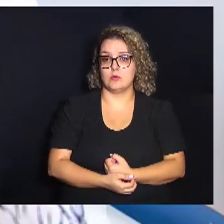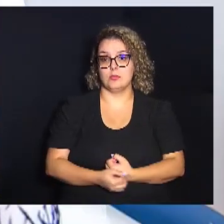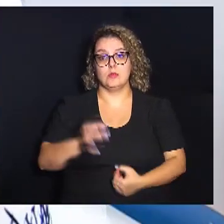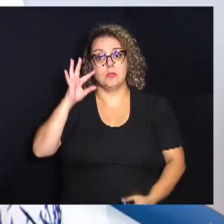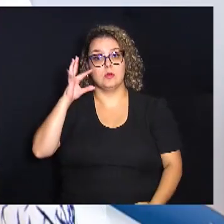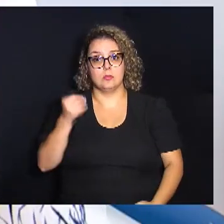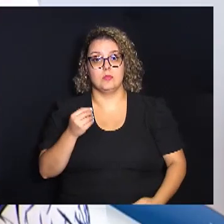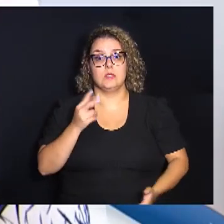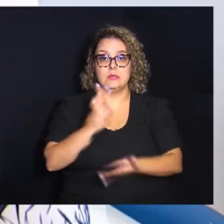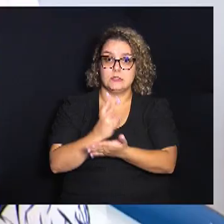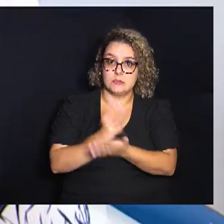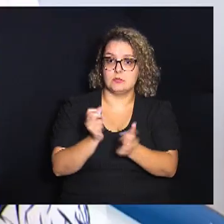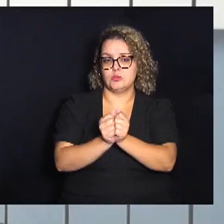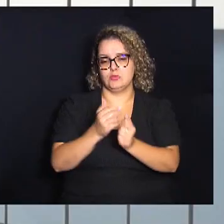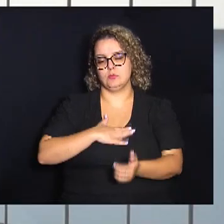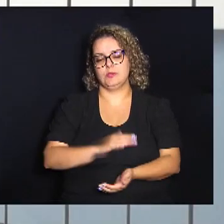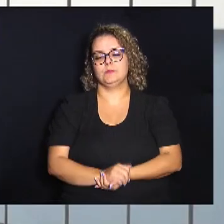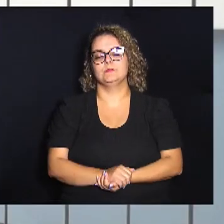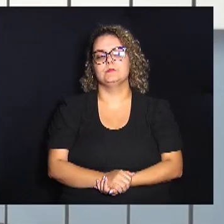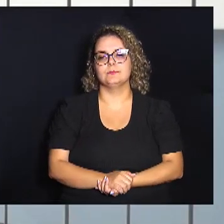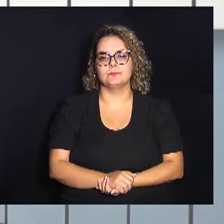vindo constantemente comigo.